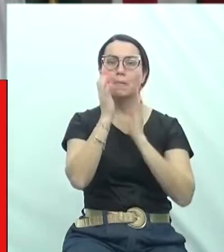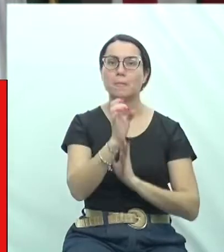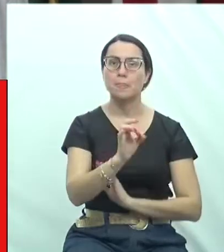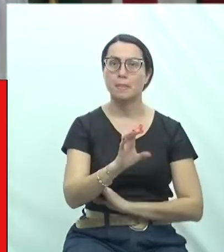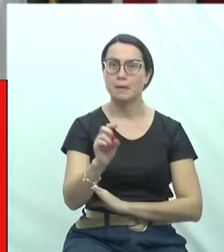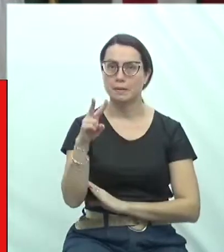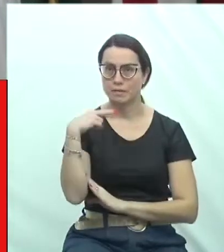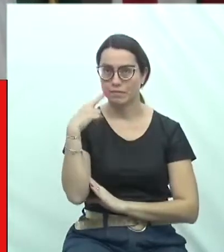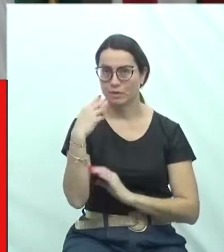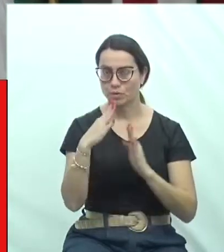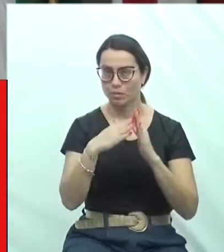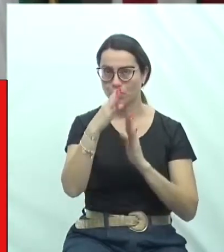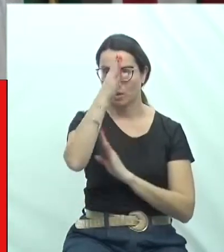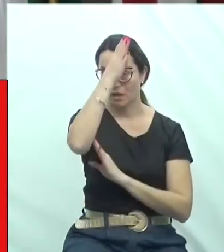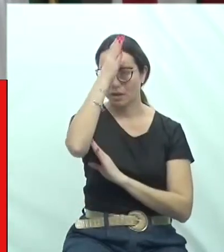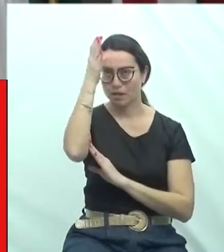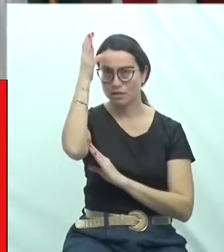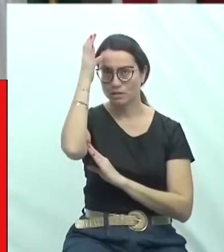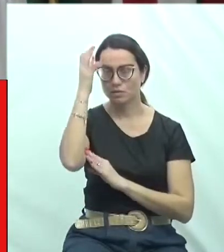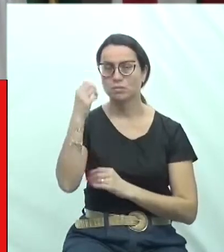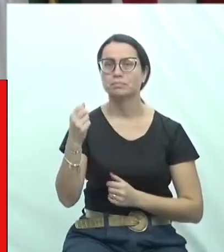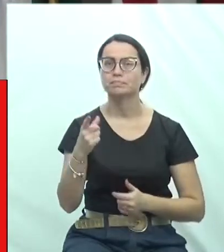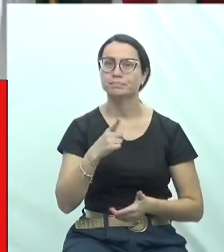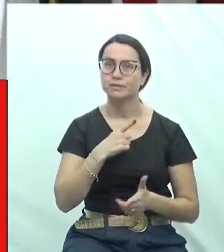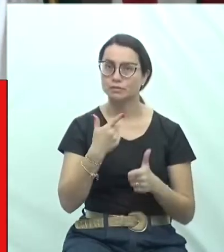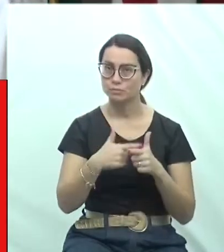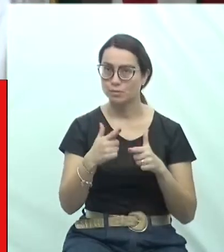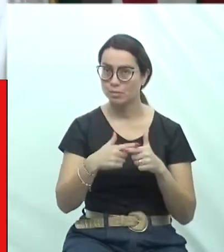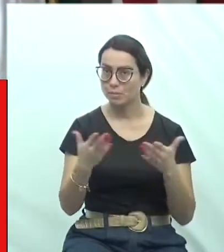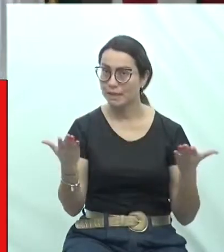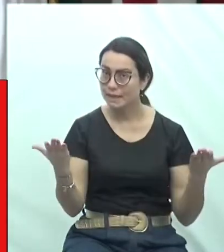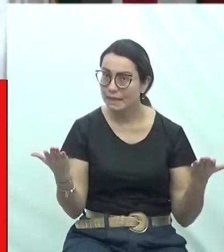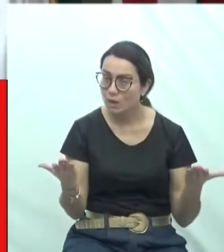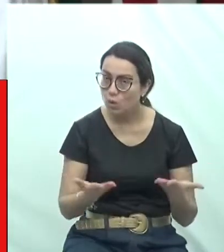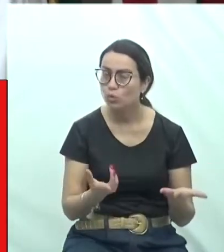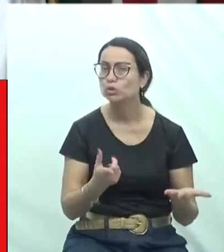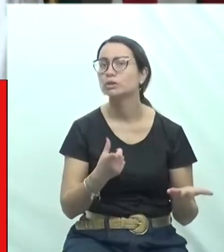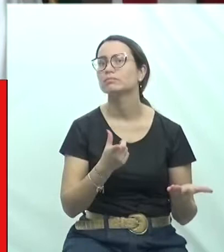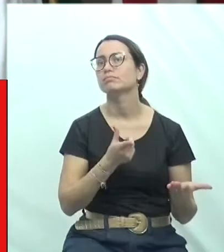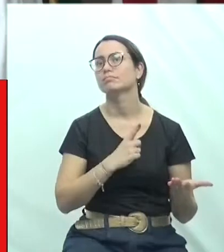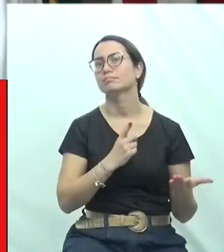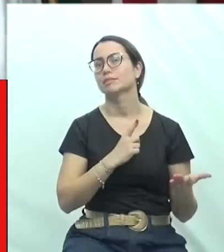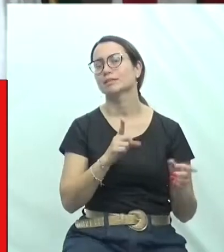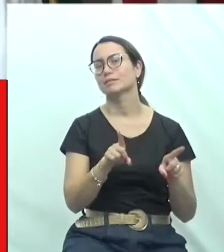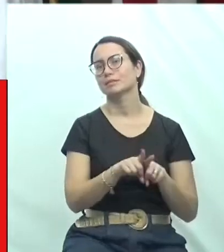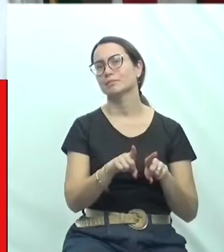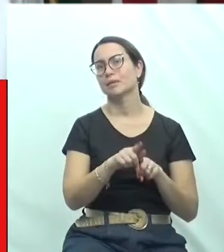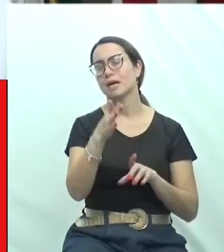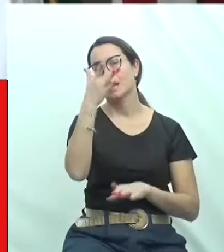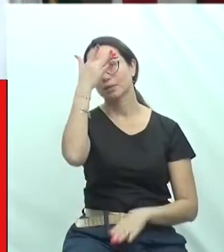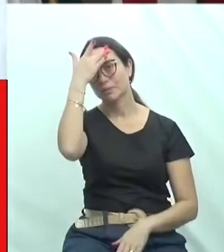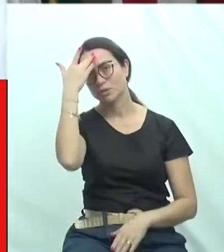esgoto, passaram por essa situação que eu estou passando atualmente. Pessoas indo na minha casa,